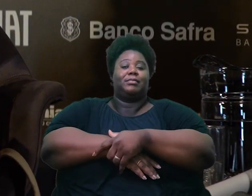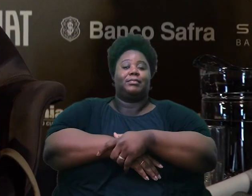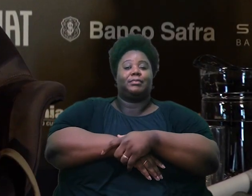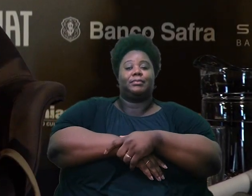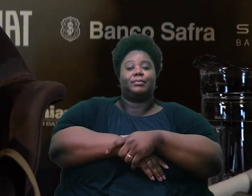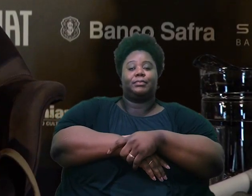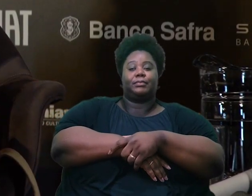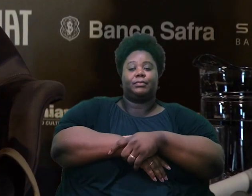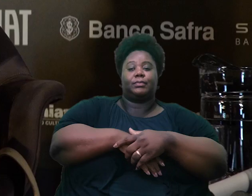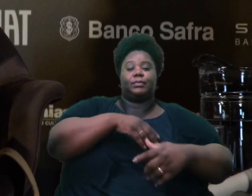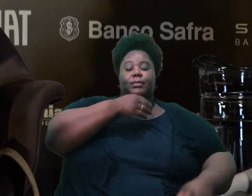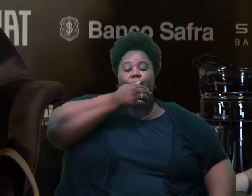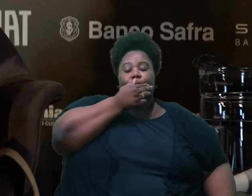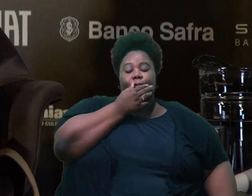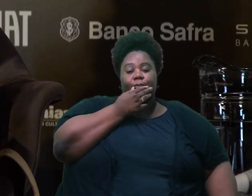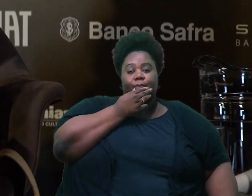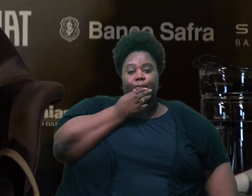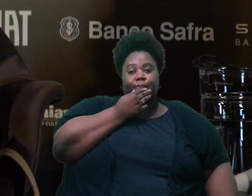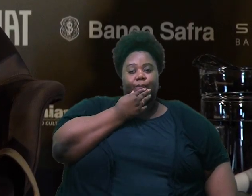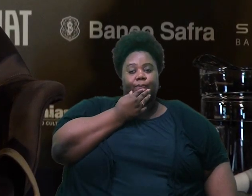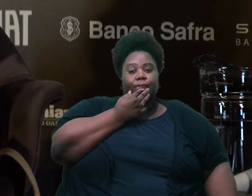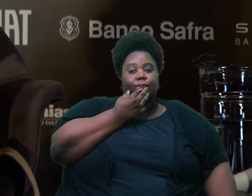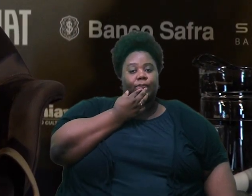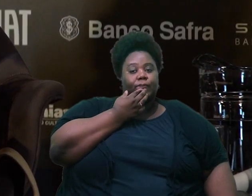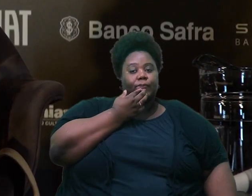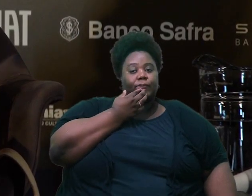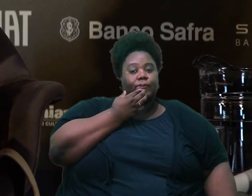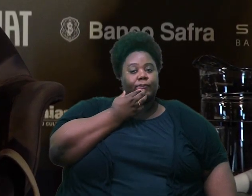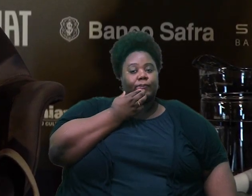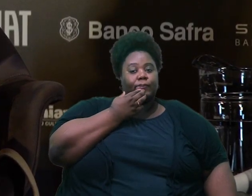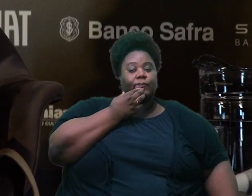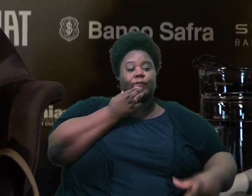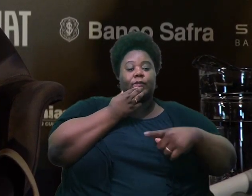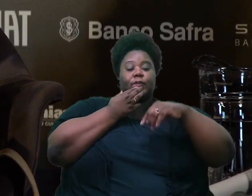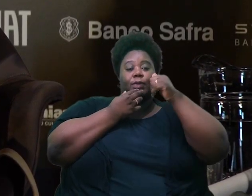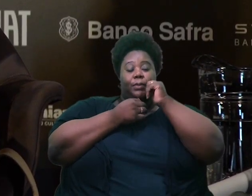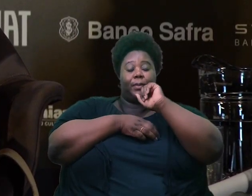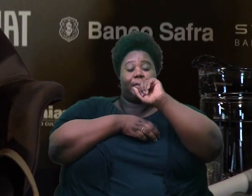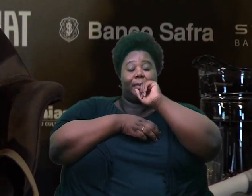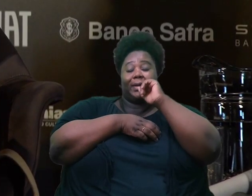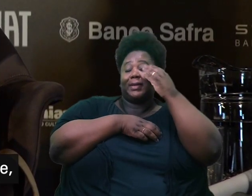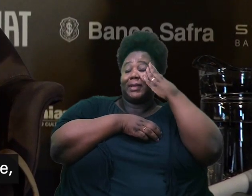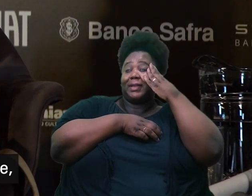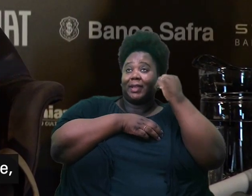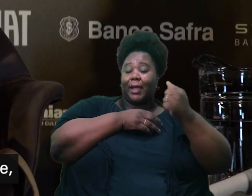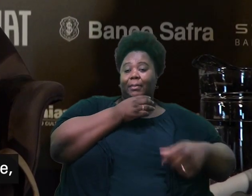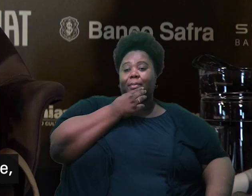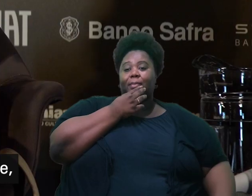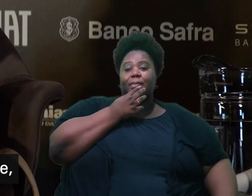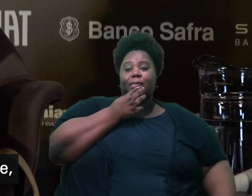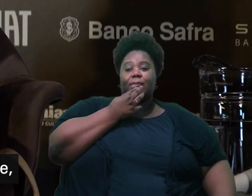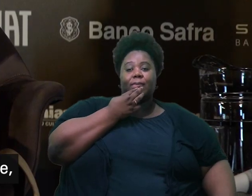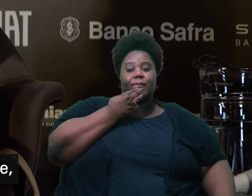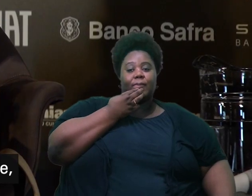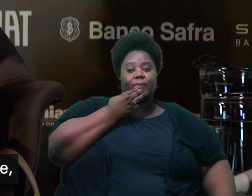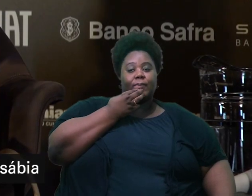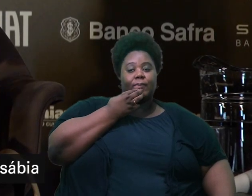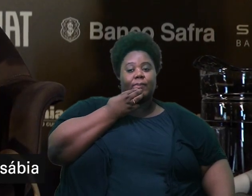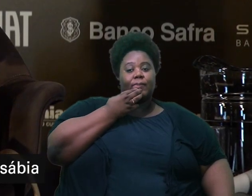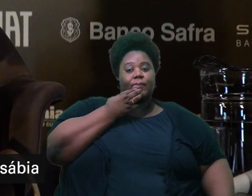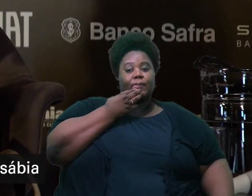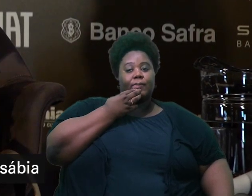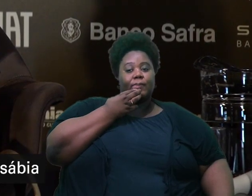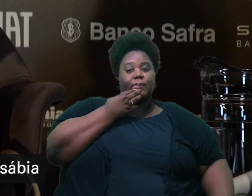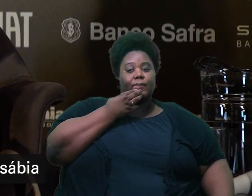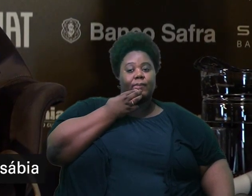Então, eu tive o privilégio de ter uma mãe muito sábia. Se vocês, quando assistiram o filme, né, quando